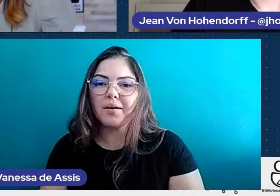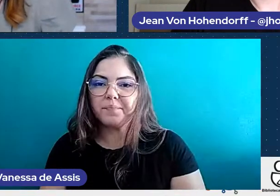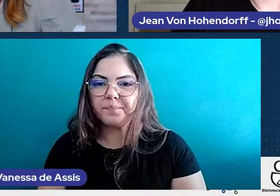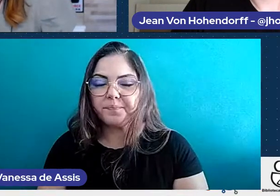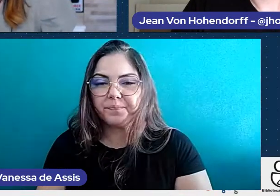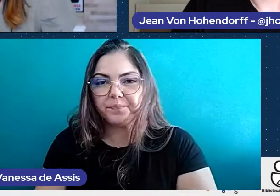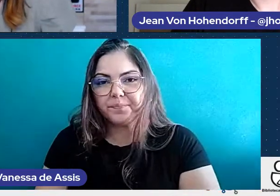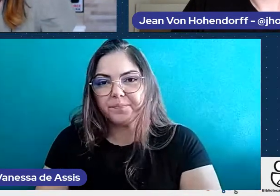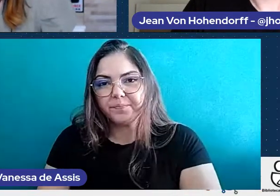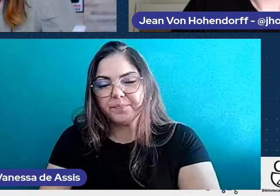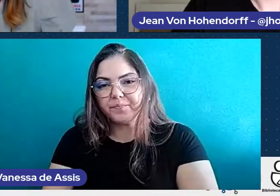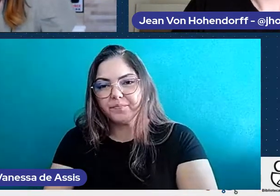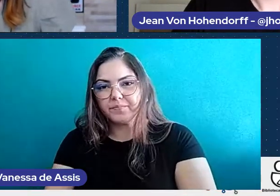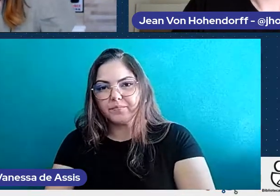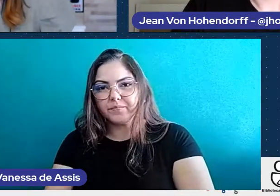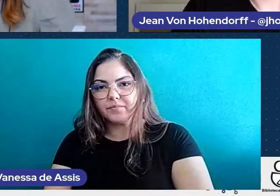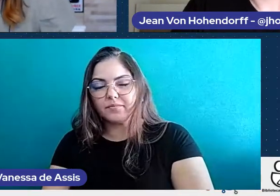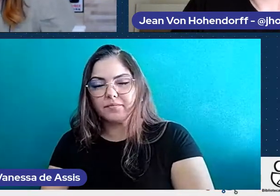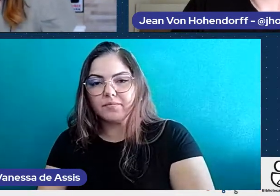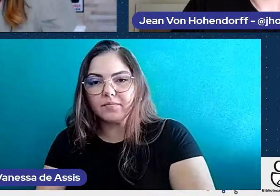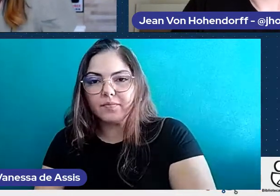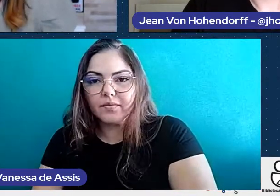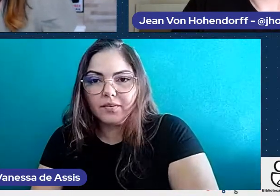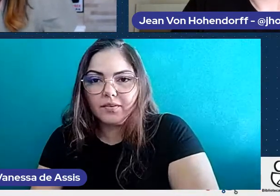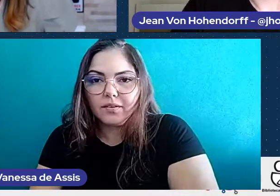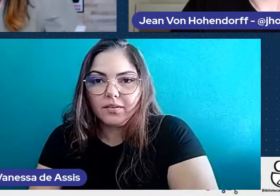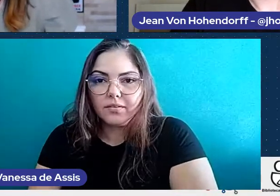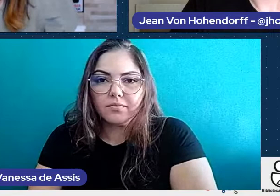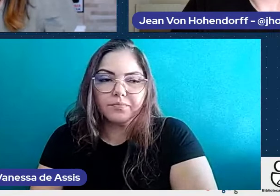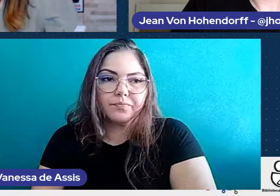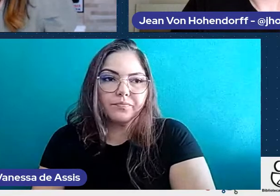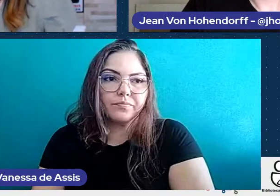preciso mediar aí alguma coisa, alguma dúvida, tá bom?